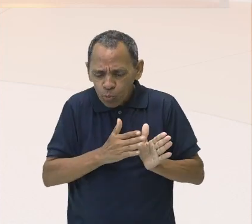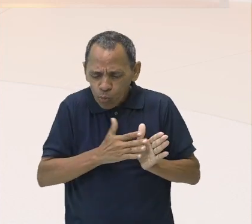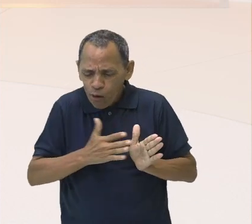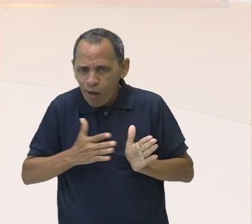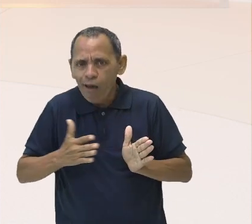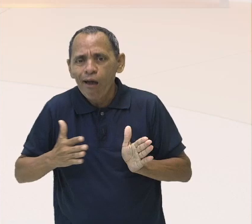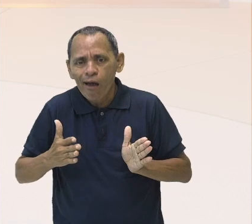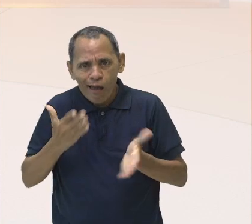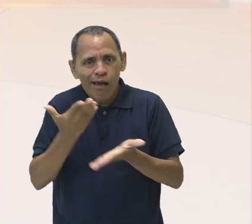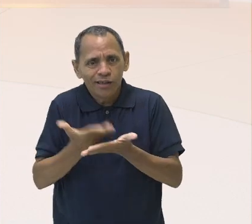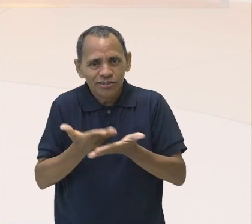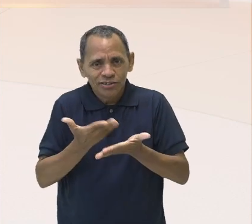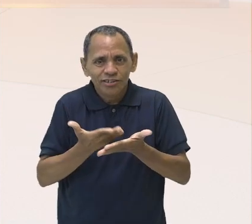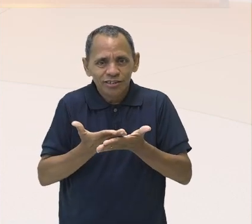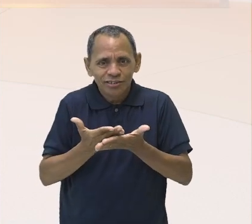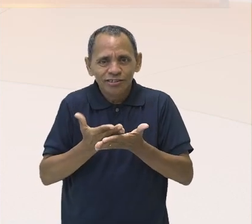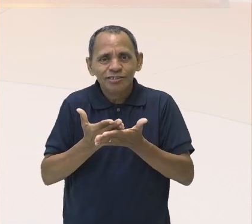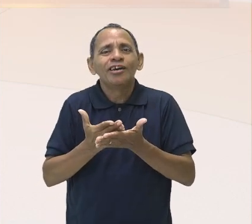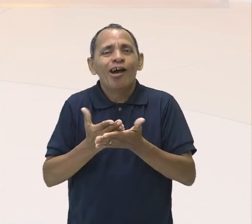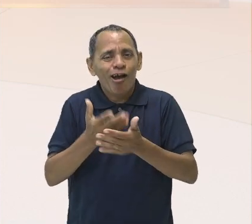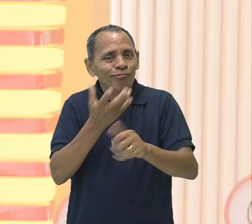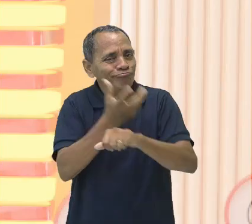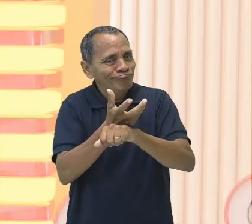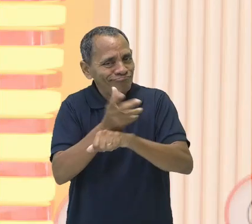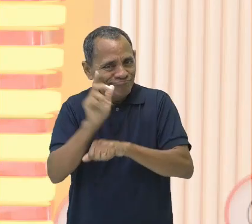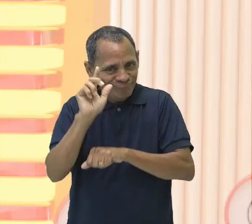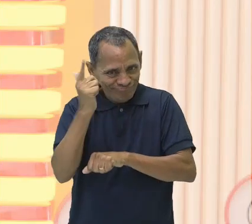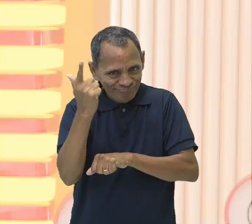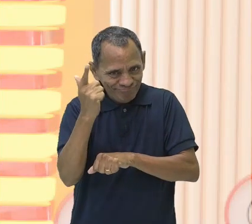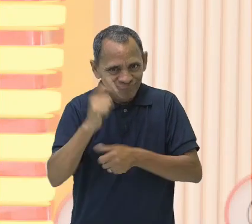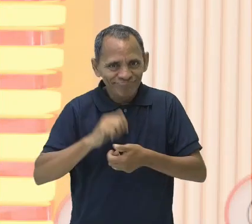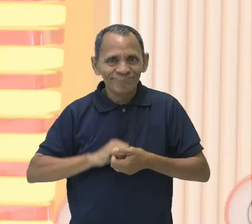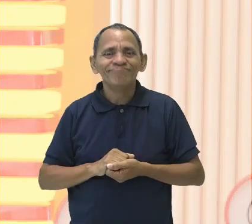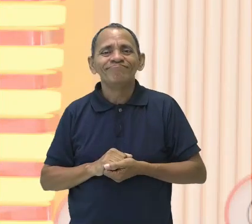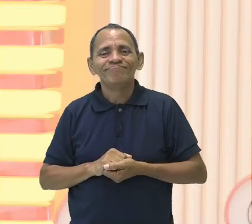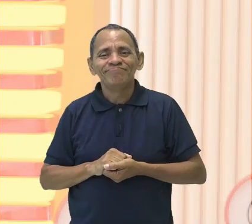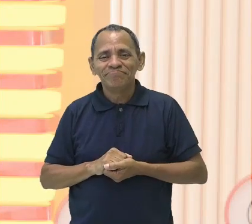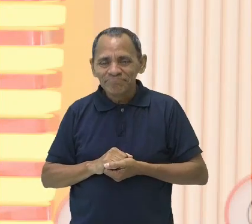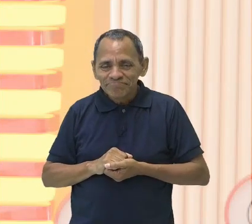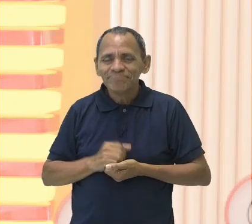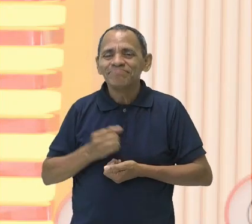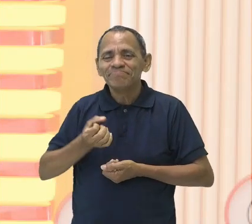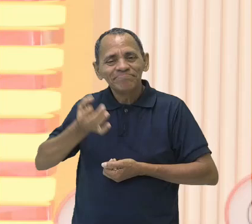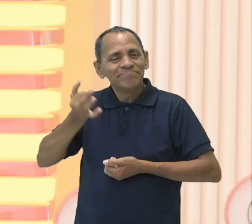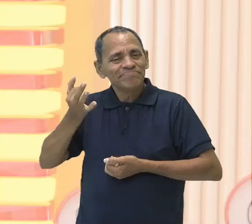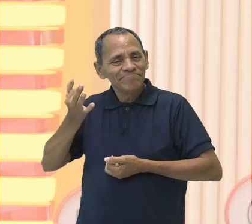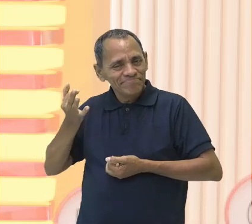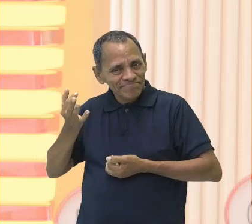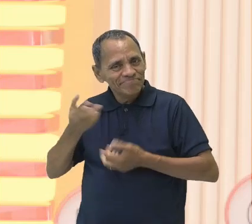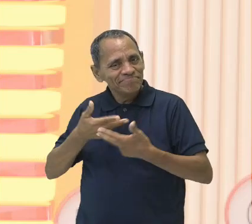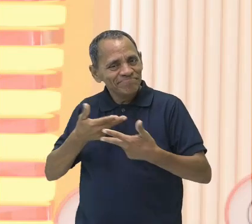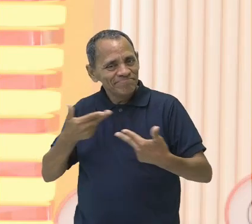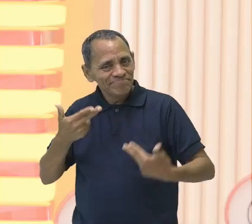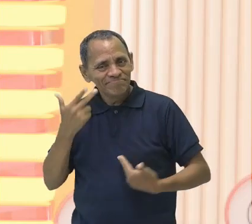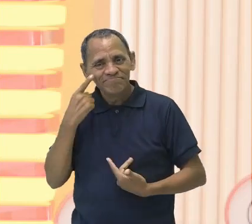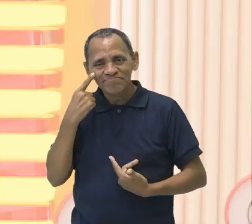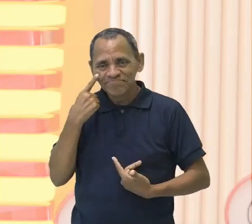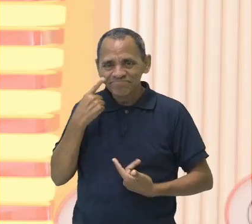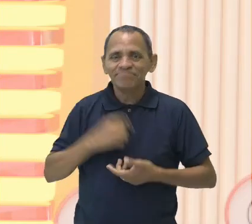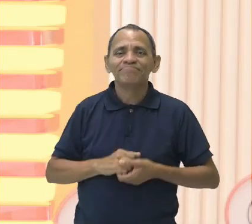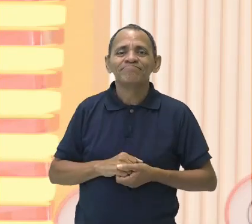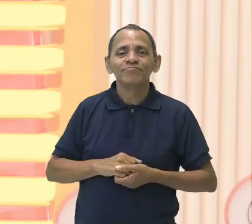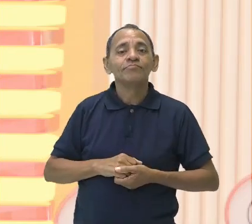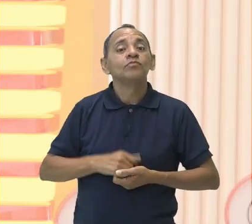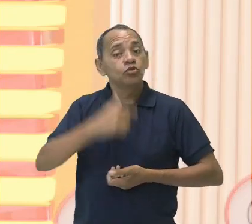de aulas aqui em geografia, não é? Quanta coisa a gente não viu, né? Sou o professor Jefferson e comigo, né, deu para